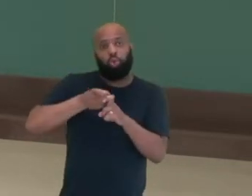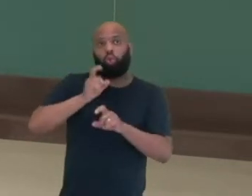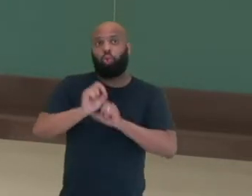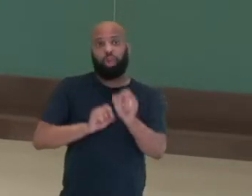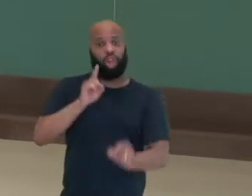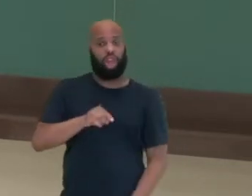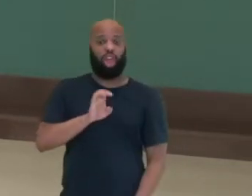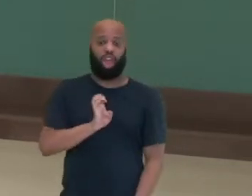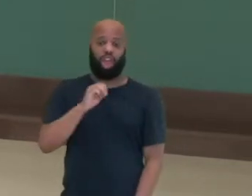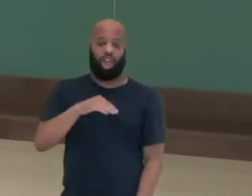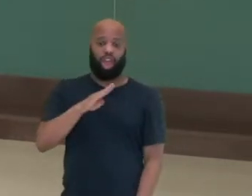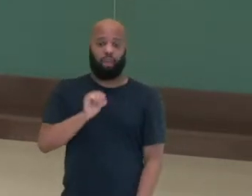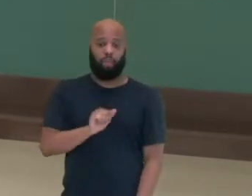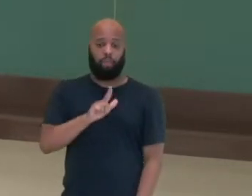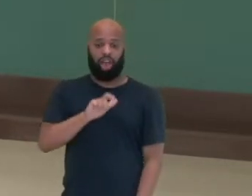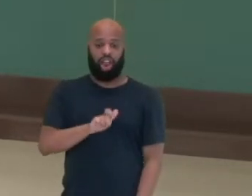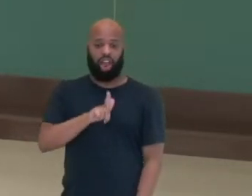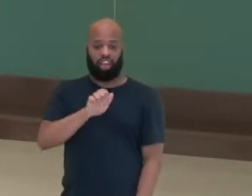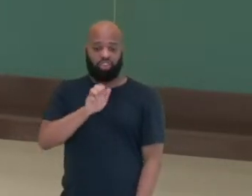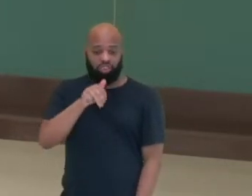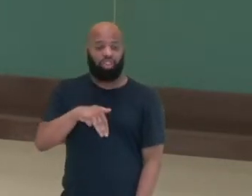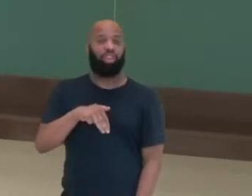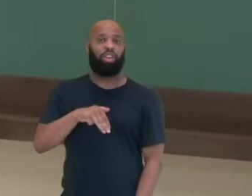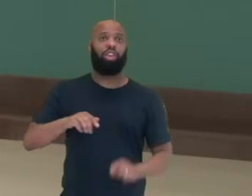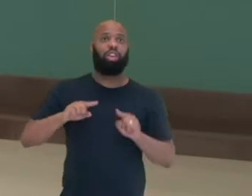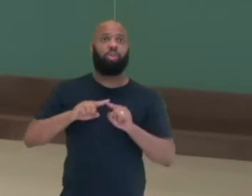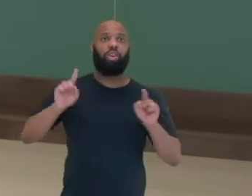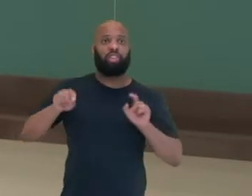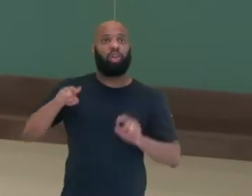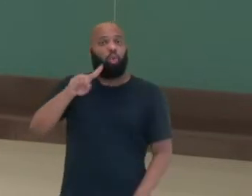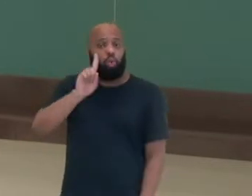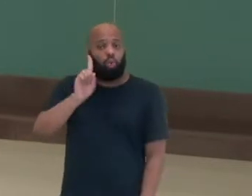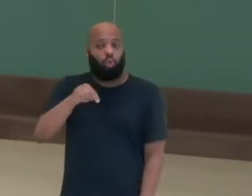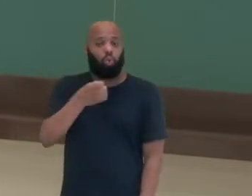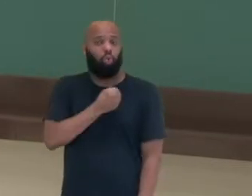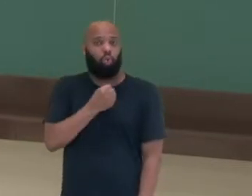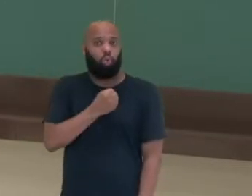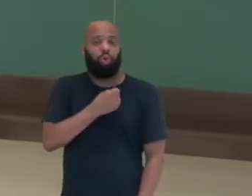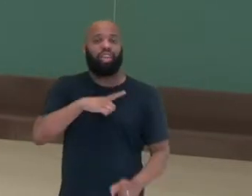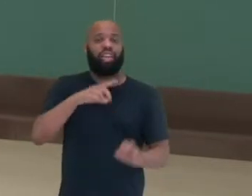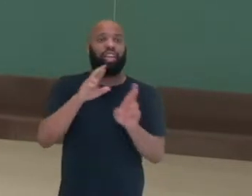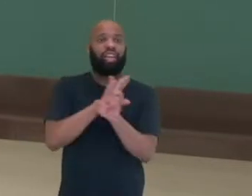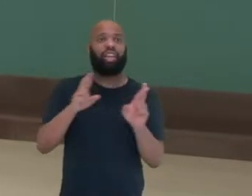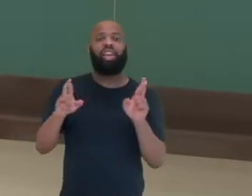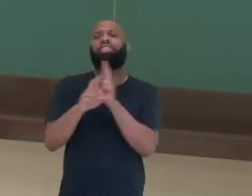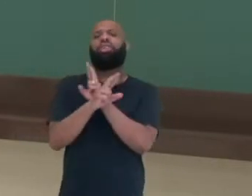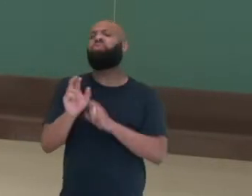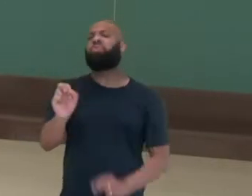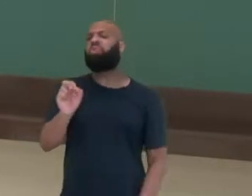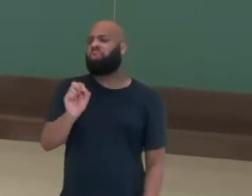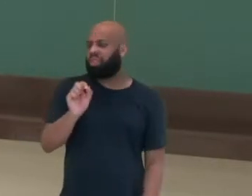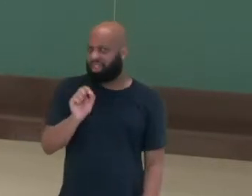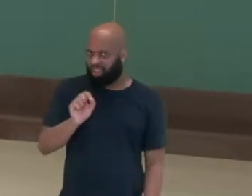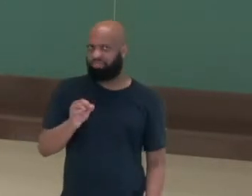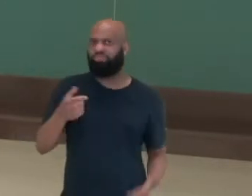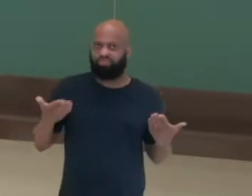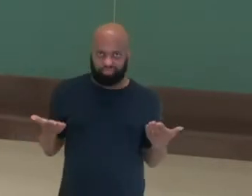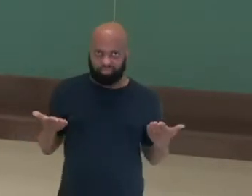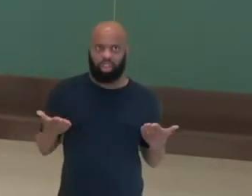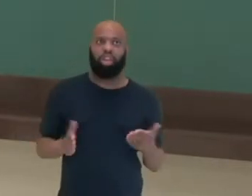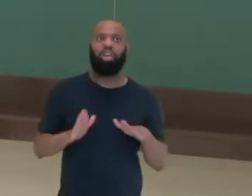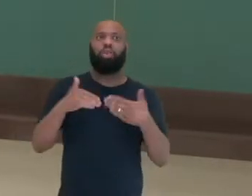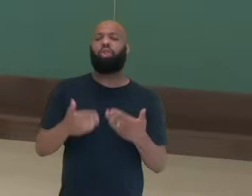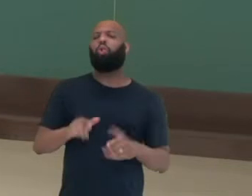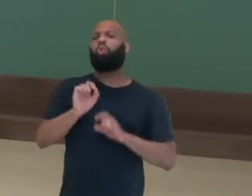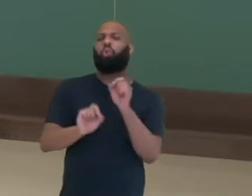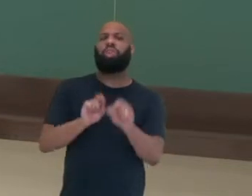Ou seja, né, no caso, um número ali associado, existe algo associado a elas nesse sentido, né? Então,